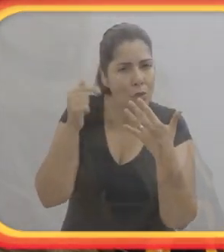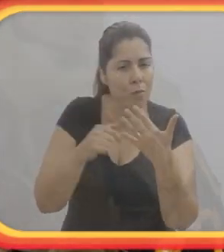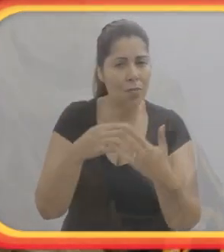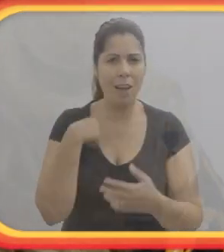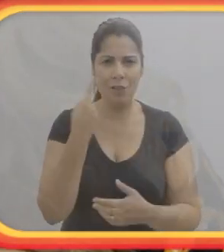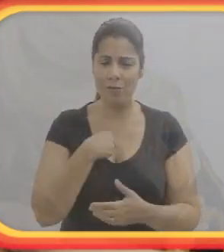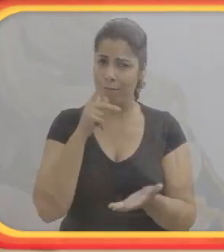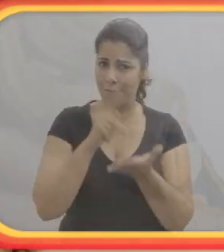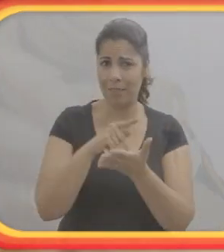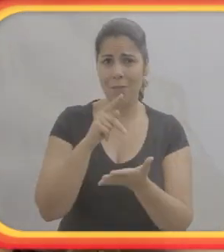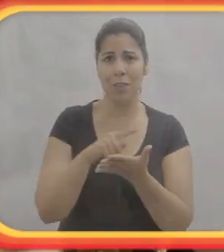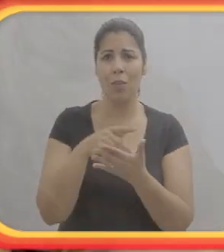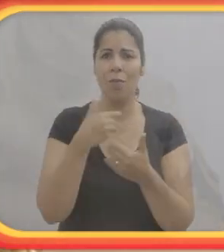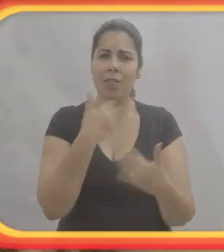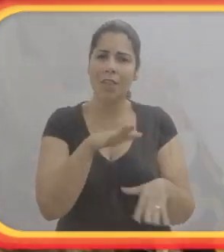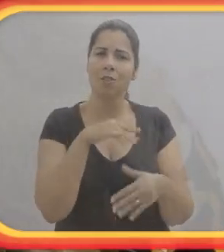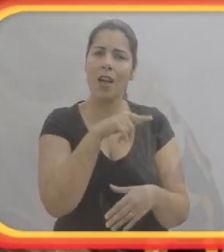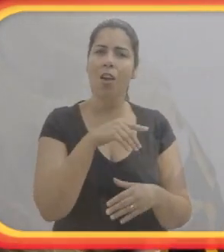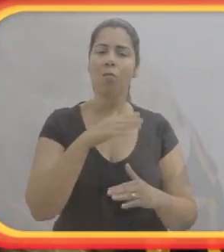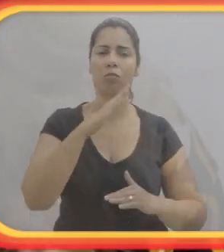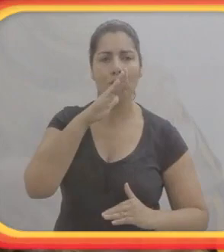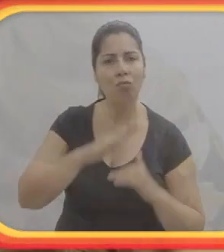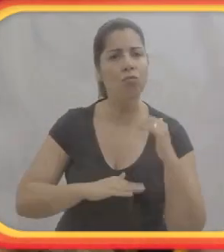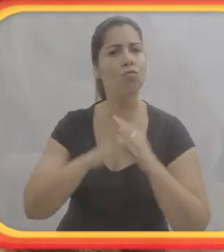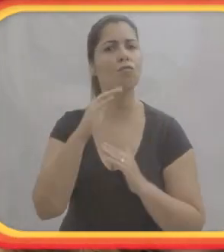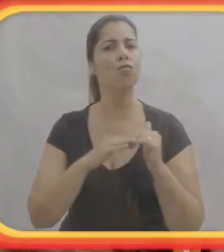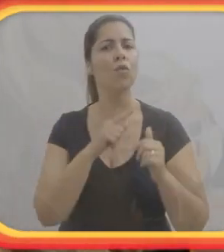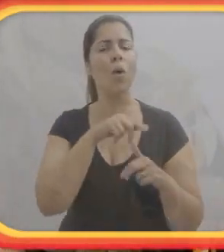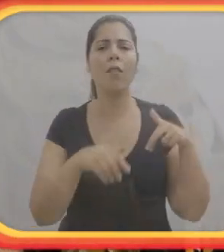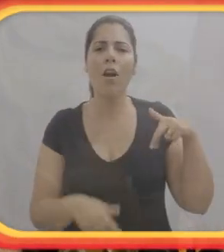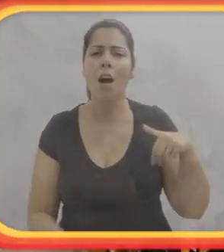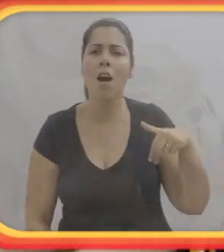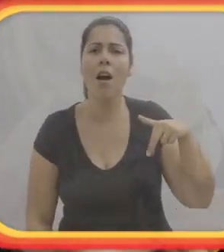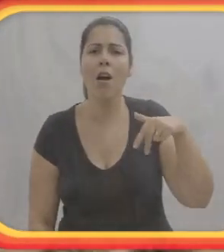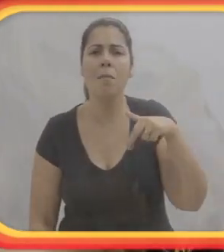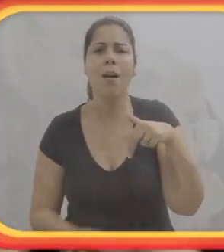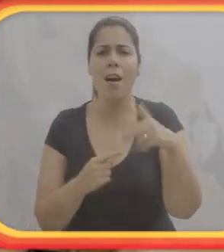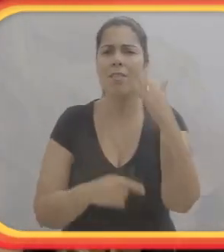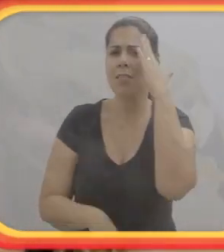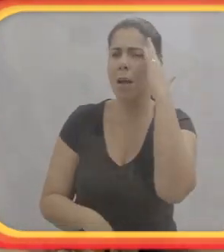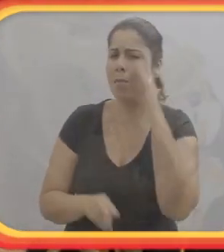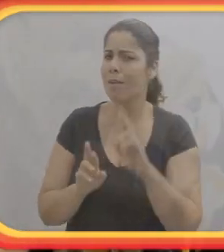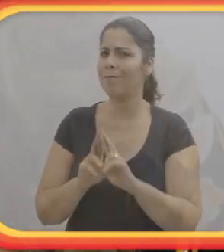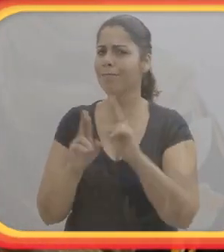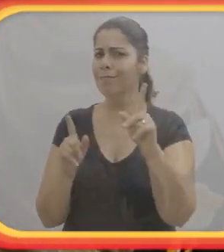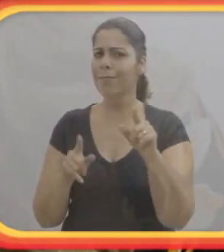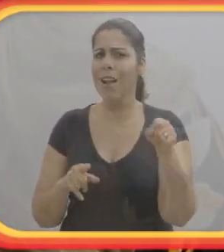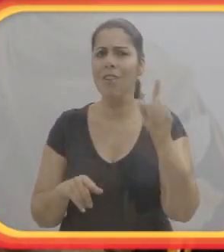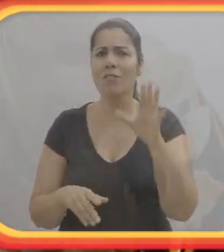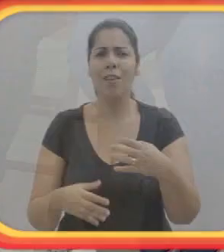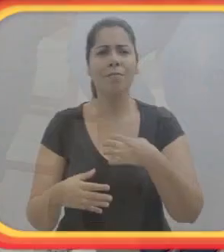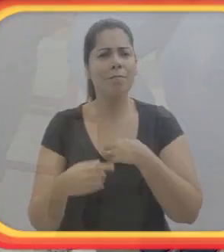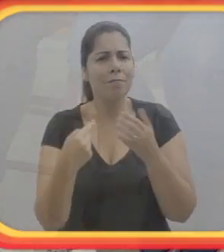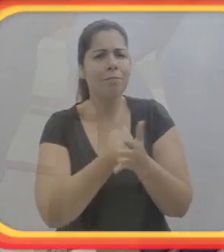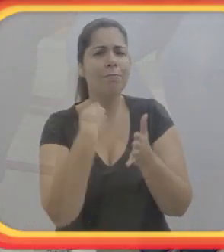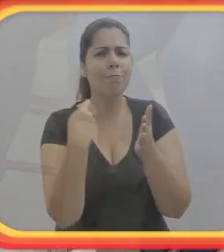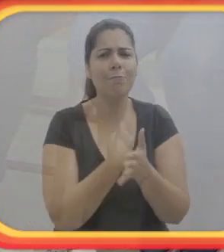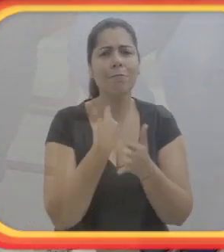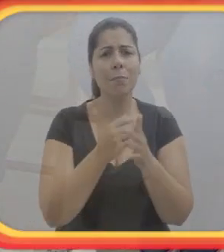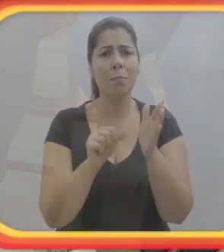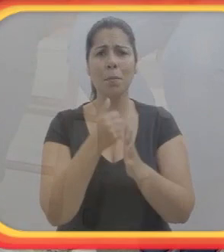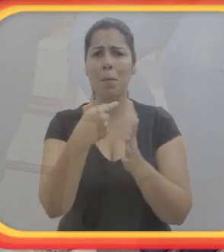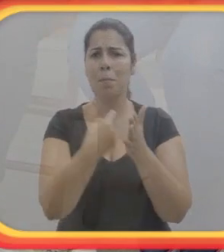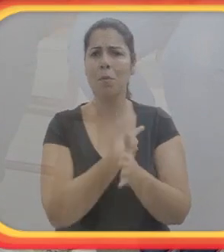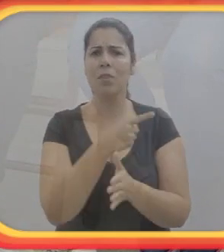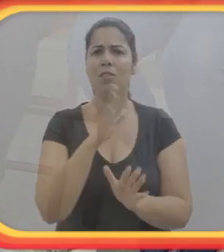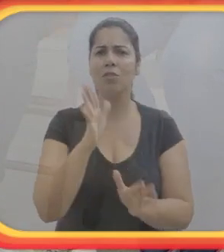que ele tinha uma questão, né? A gente, na verdade, deixou que ele construir, foi um caminhar, né? Então, ele sabia